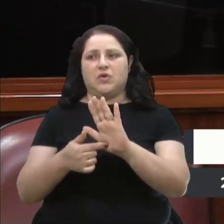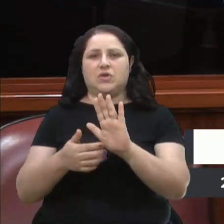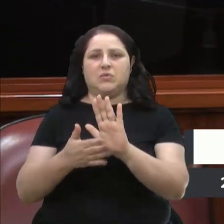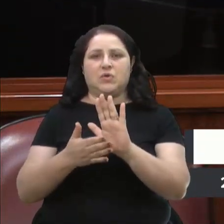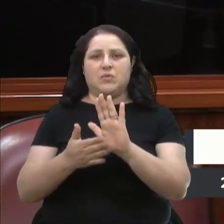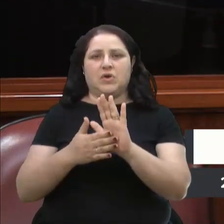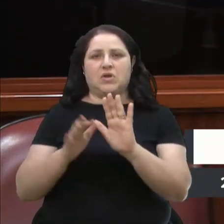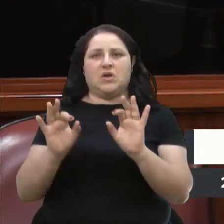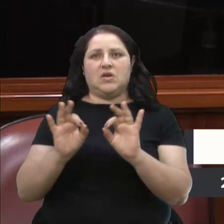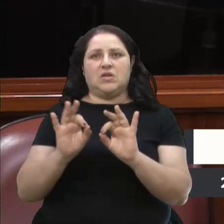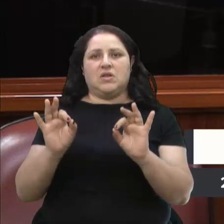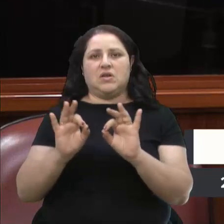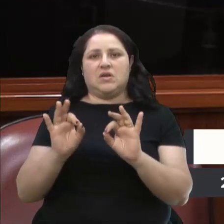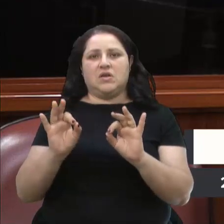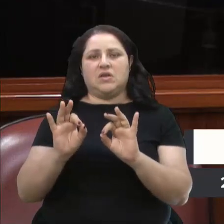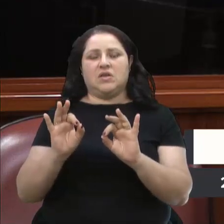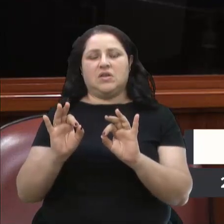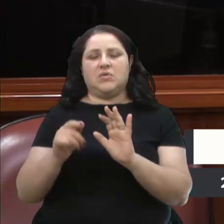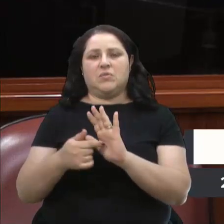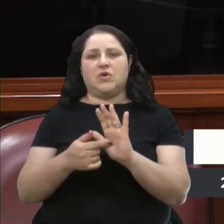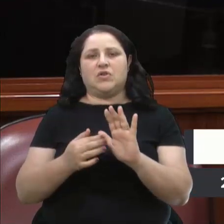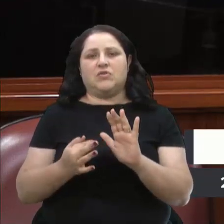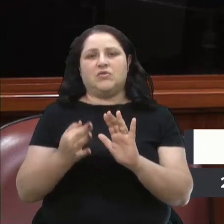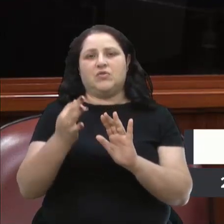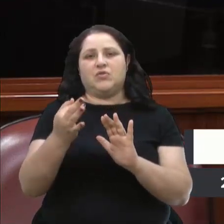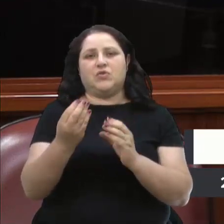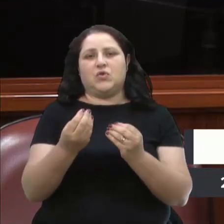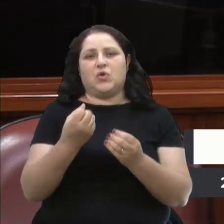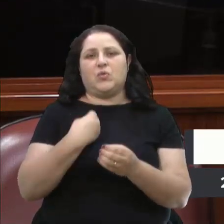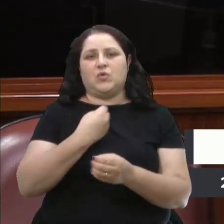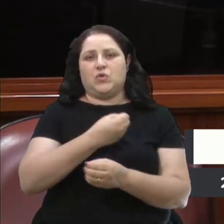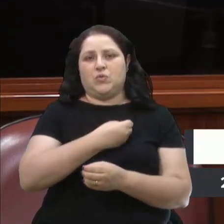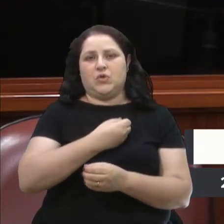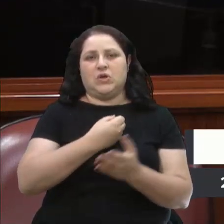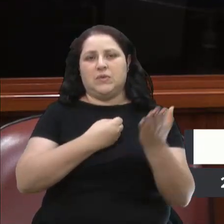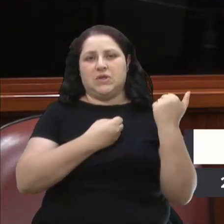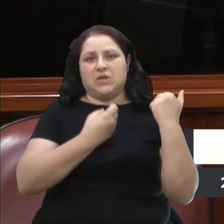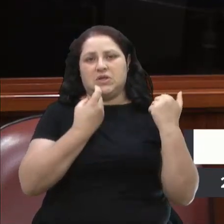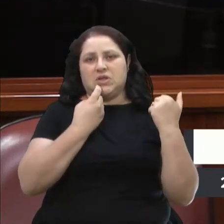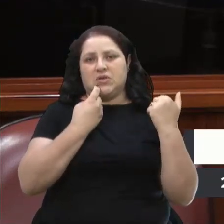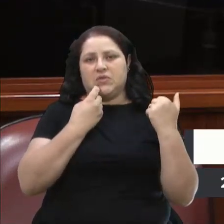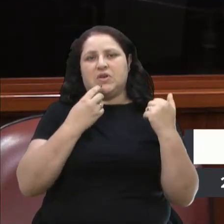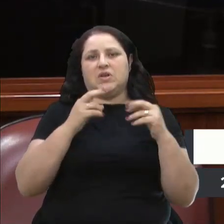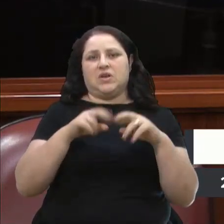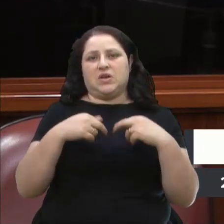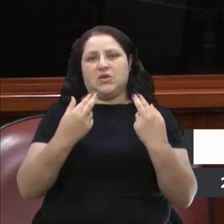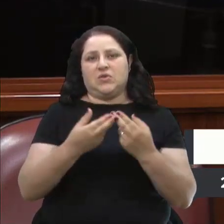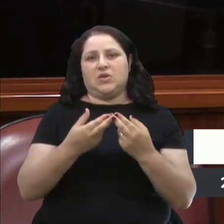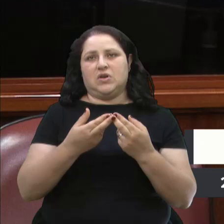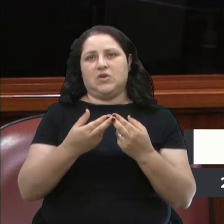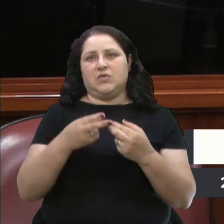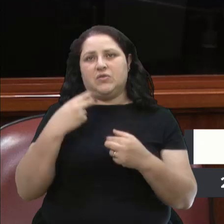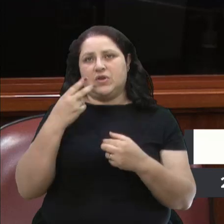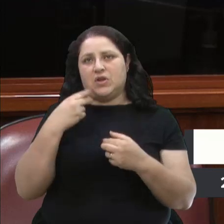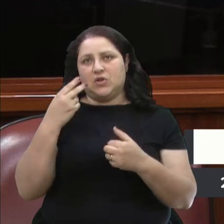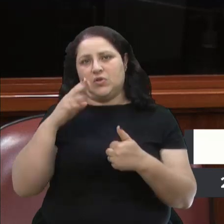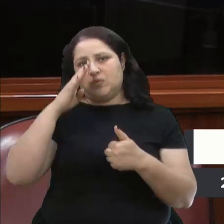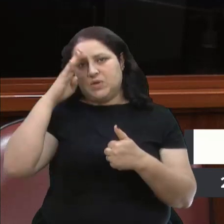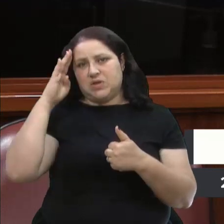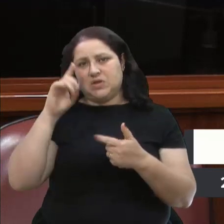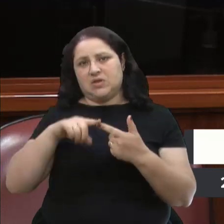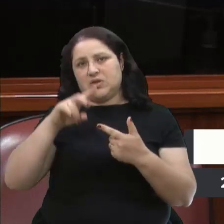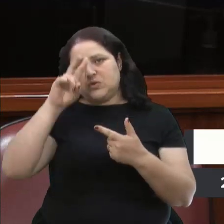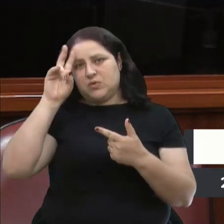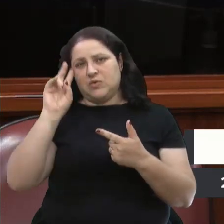sem o lastro dos números. E sexta-feira, numa reunião com vereadores da base do governo, vereador Bressan, vereador